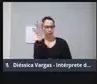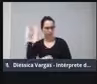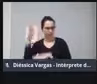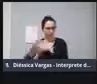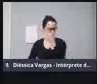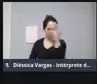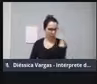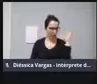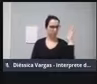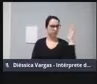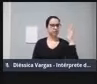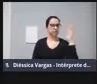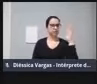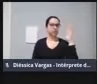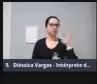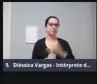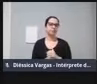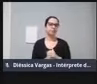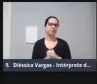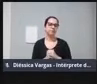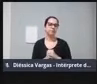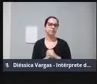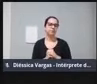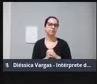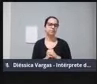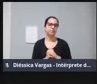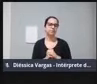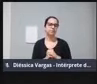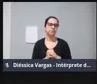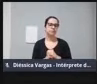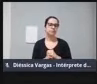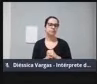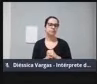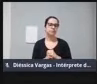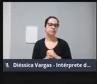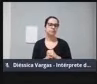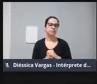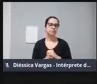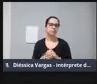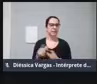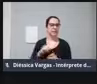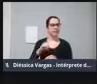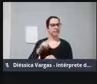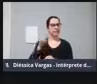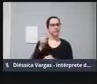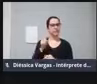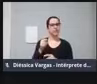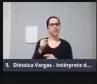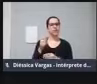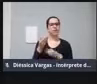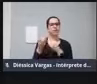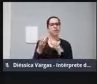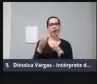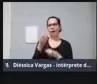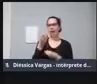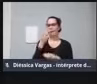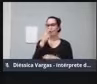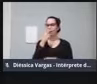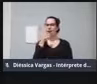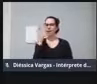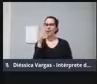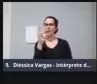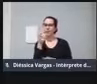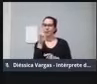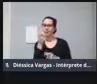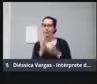Então, com isso, lá, por exemplo, quando tem, né, esse dizer aí de como planta, como fungo, essa rima,